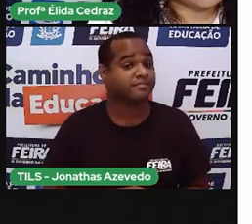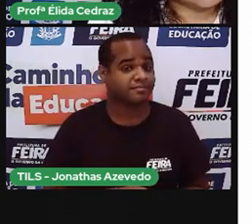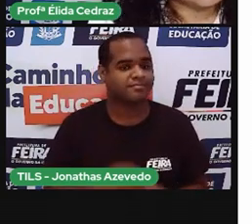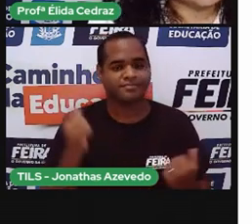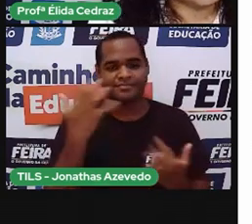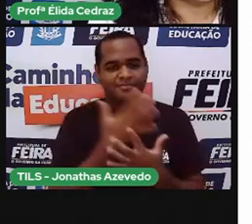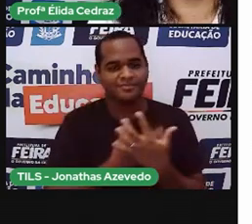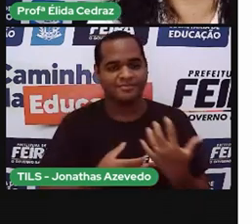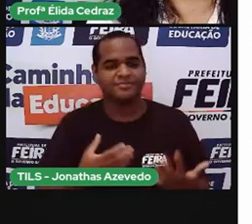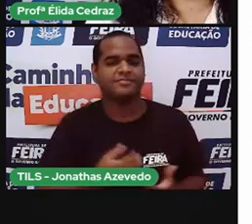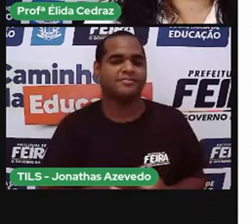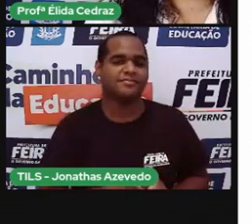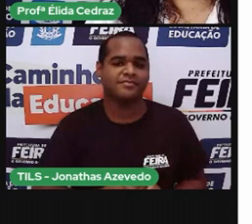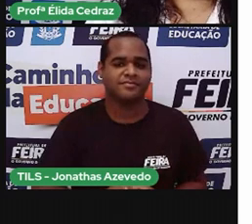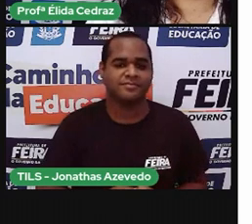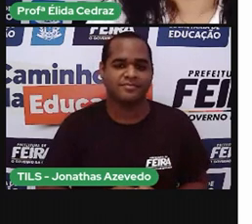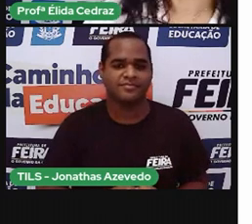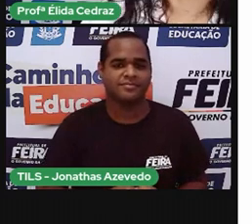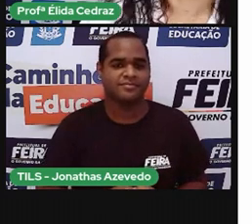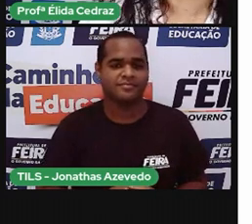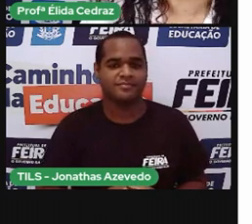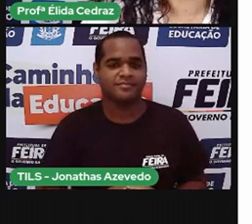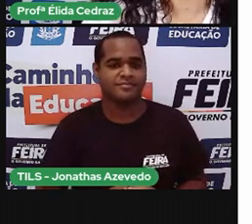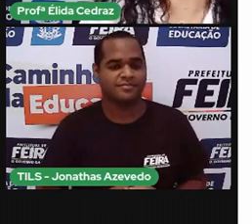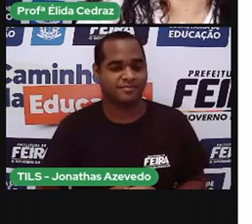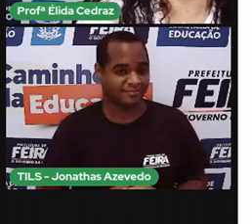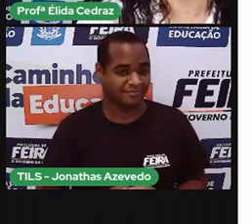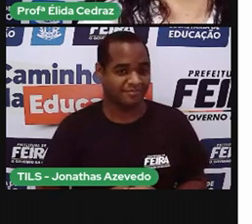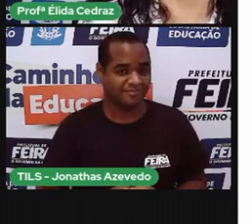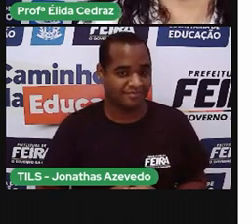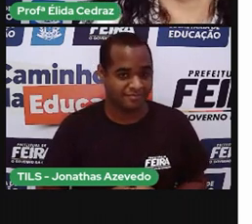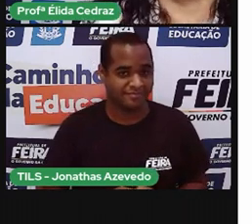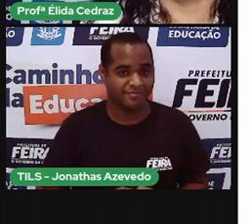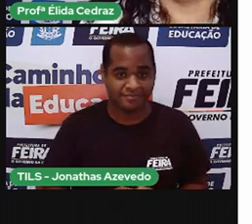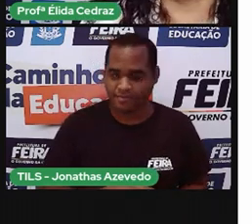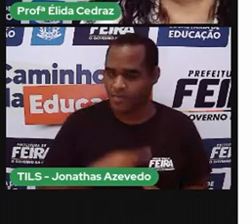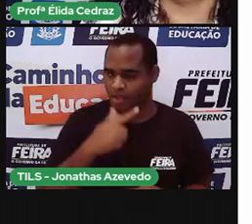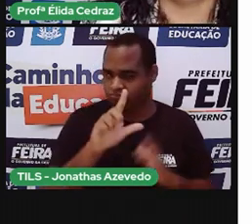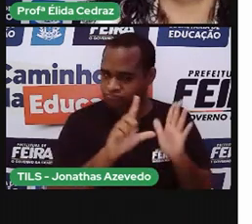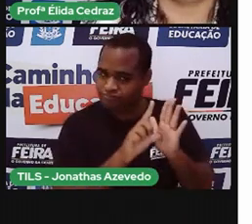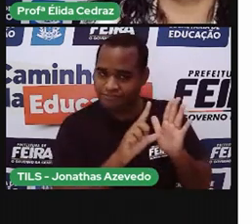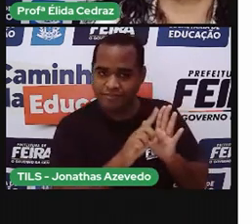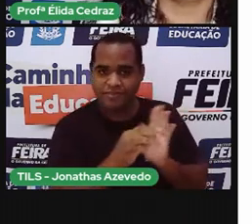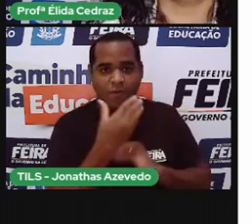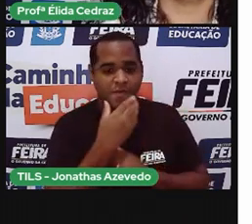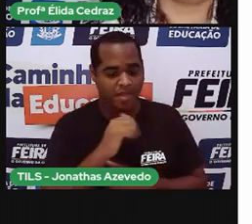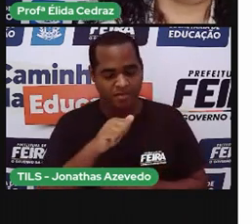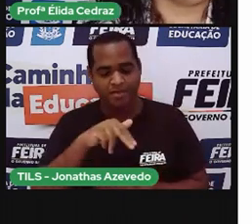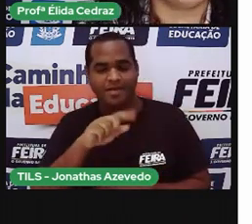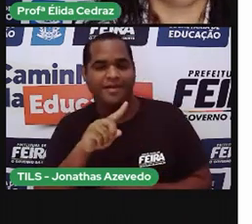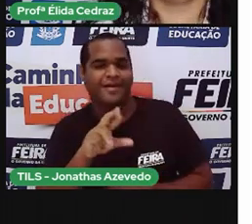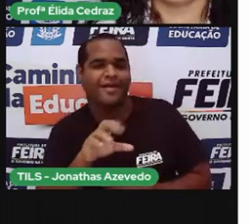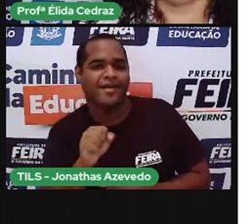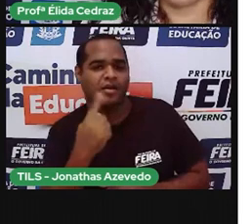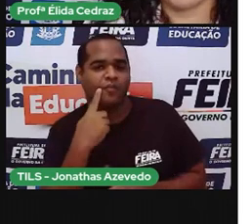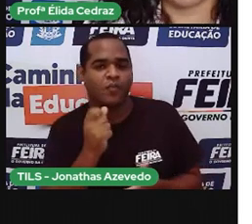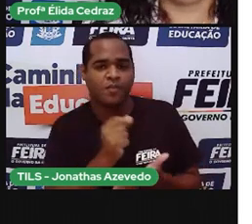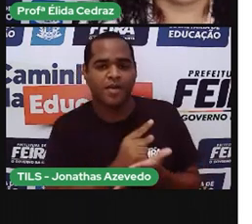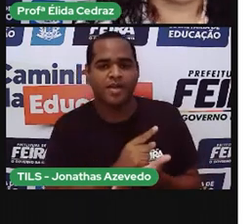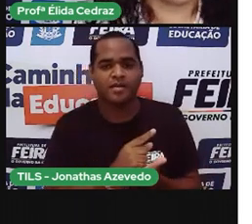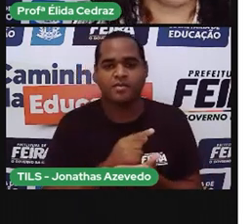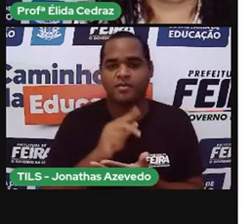cantar. Vamos lá? Foi na loja do Mestre André que